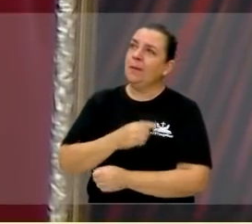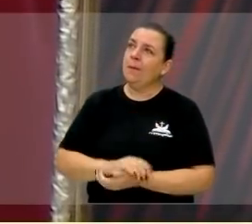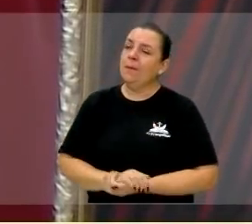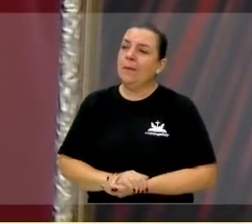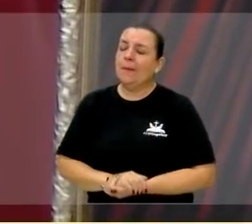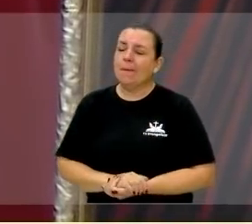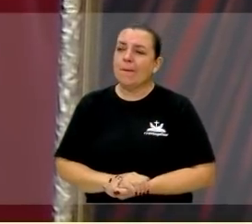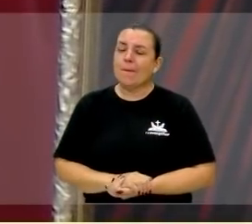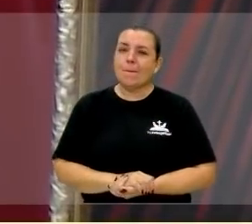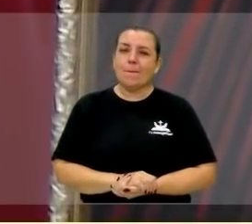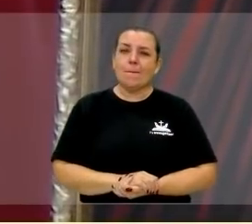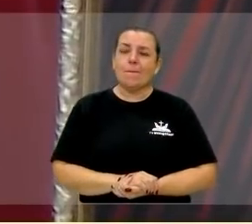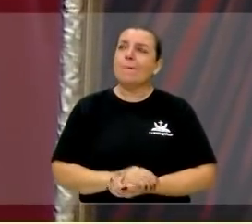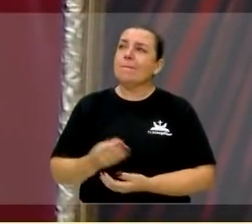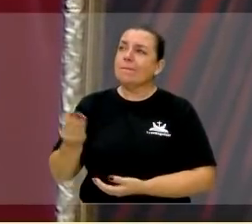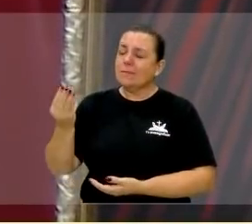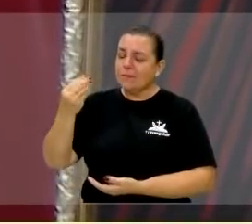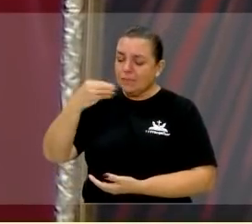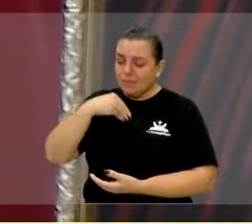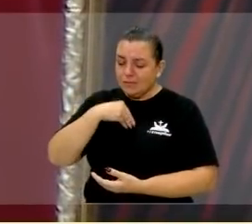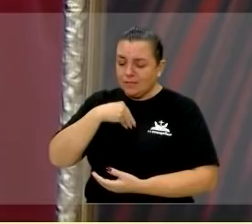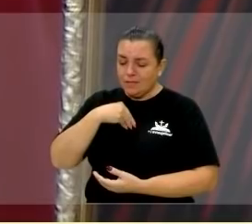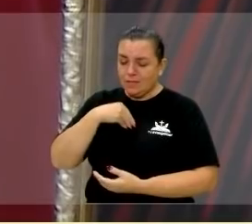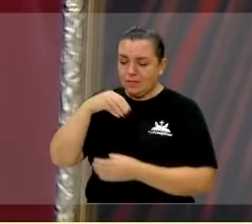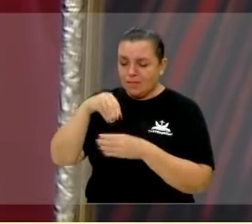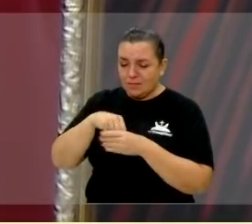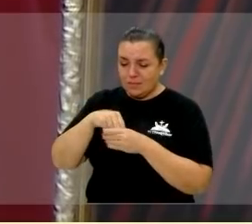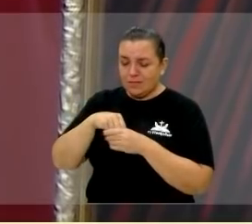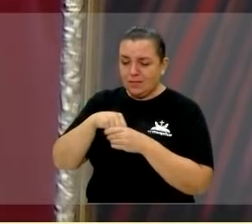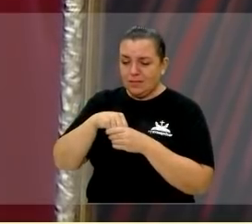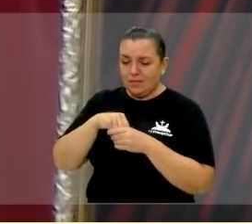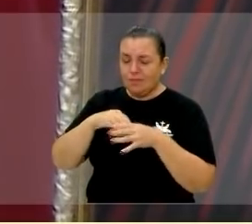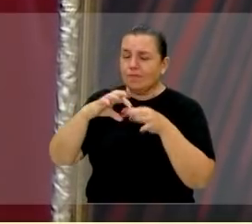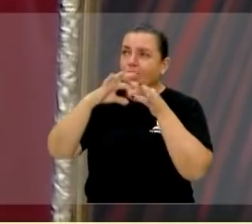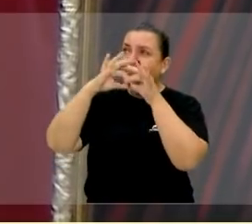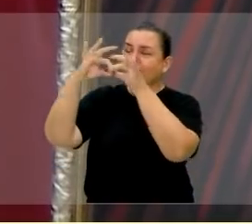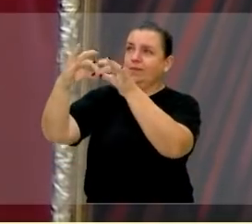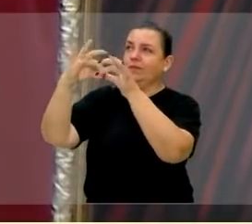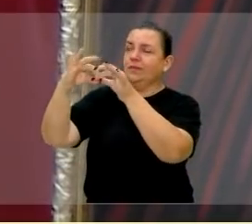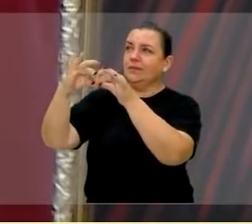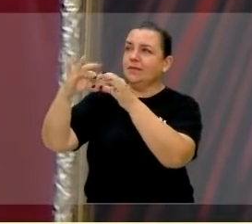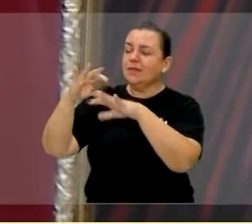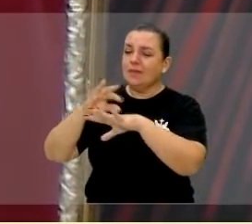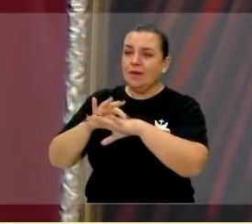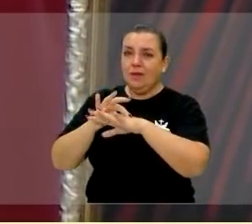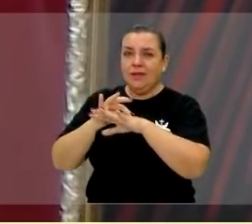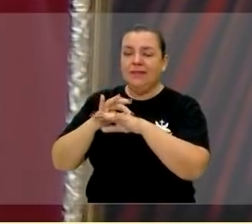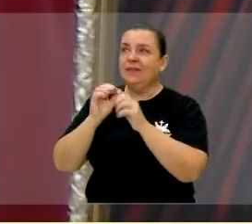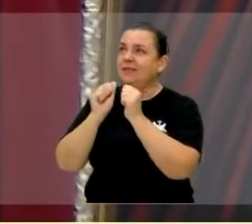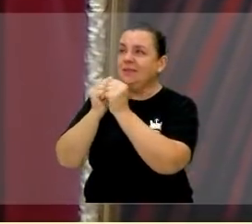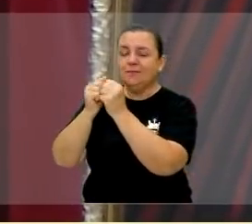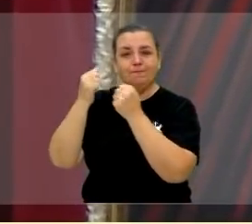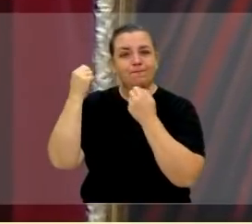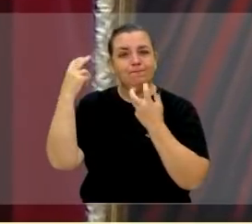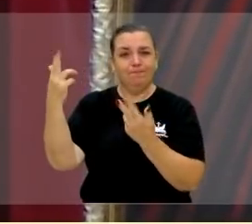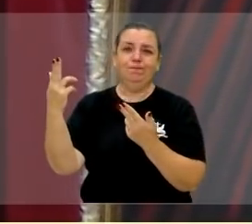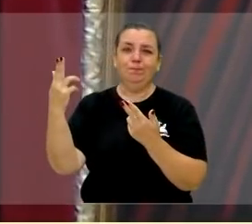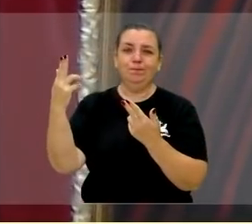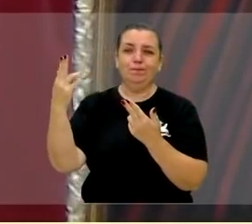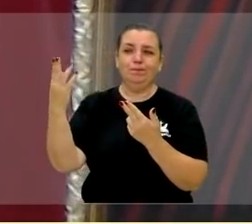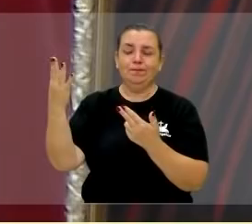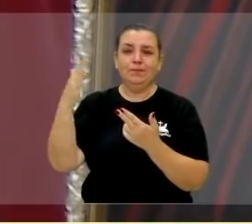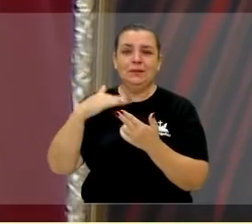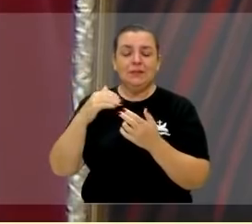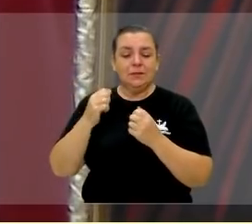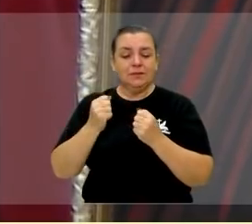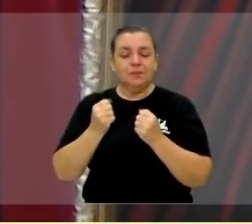ele se torna parte, carne da carne, sangue do sangue. Ele se impregna a